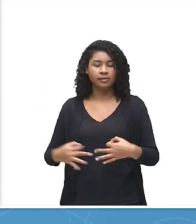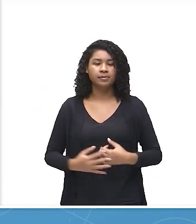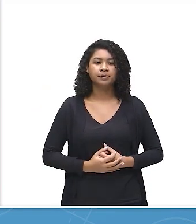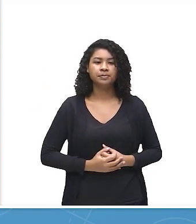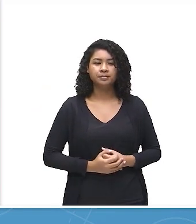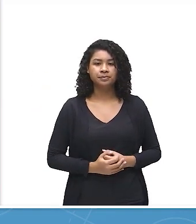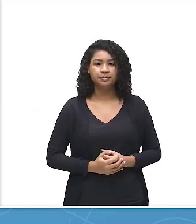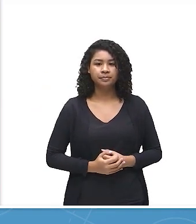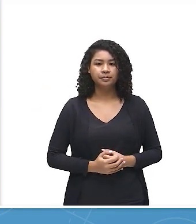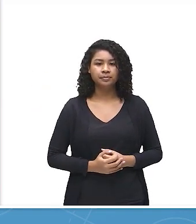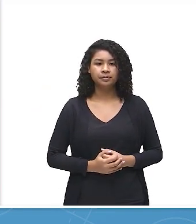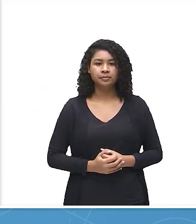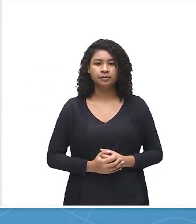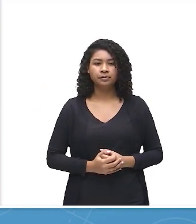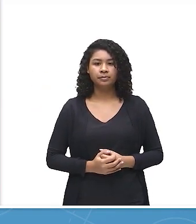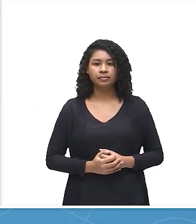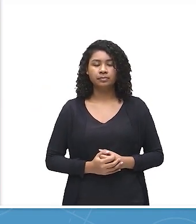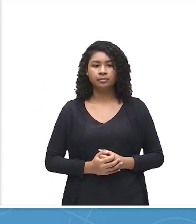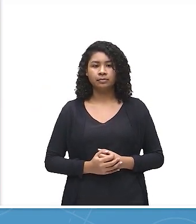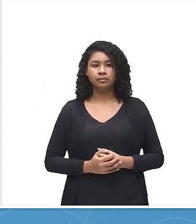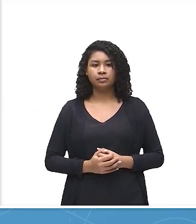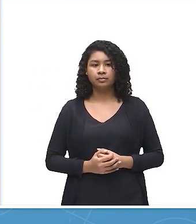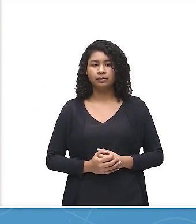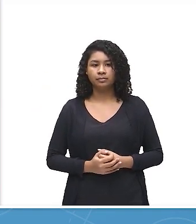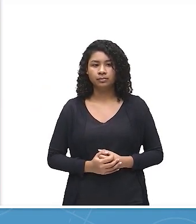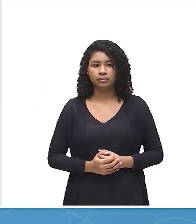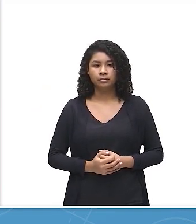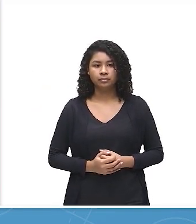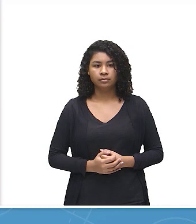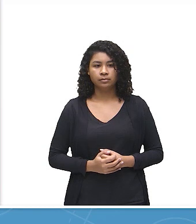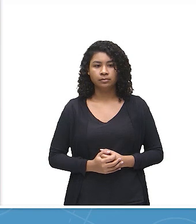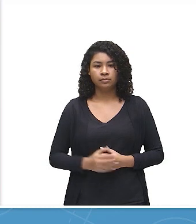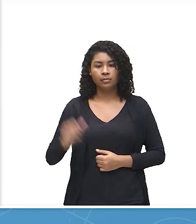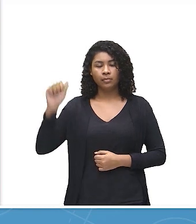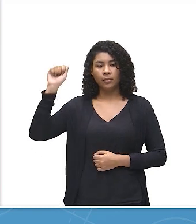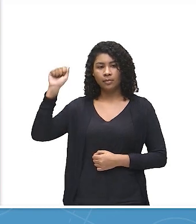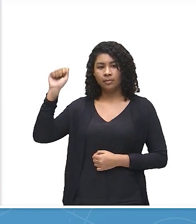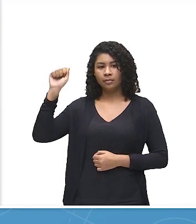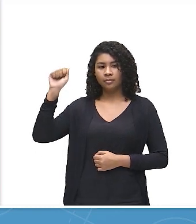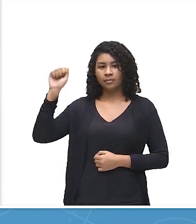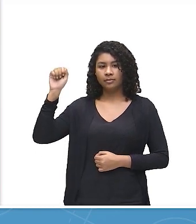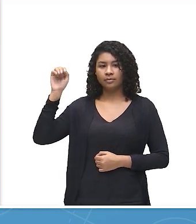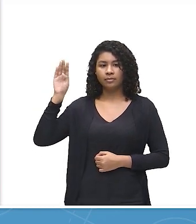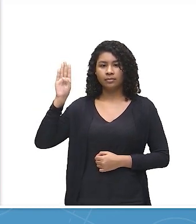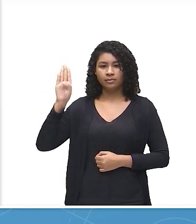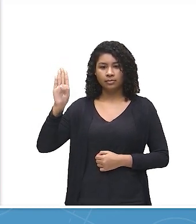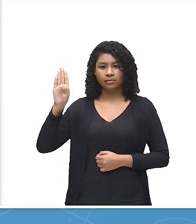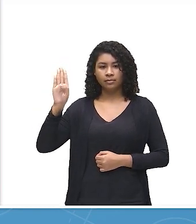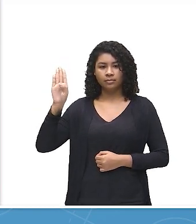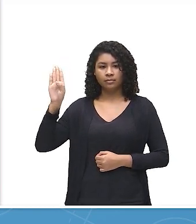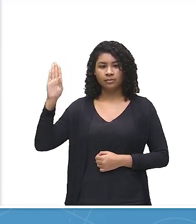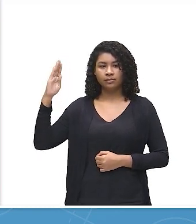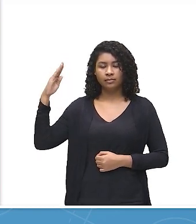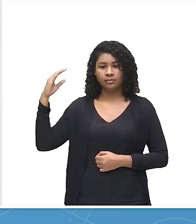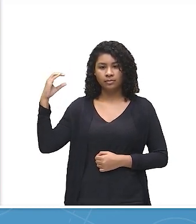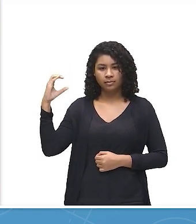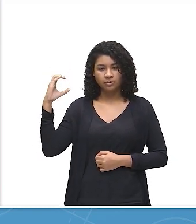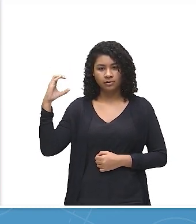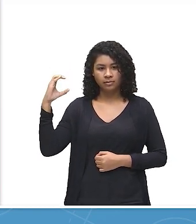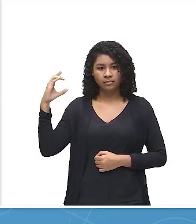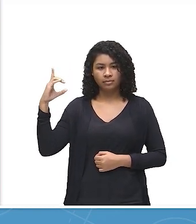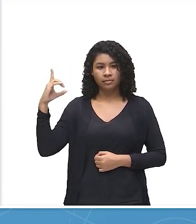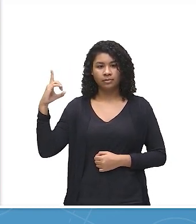o dente, vai para a escola, faz atividades. Então, essas atividades nós chamamos de daily routine na língua inglesa, na